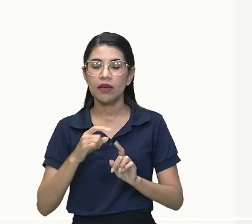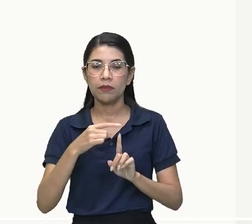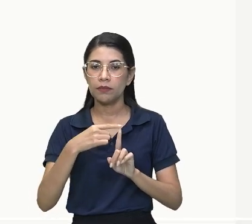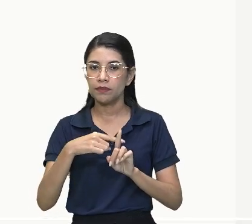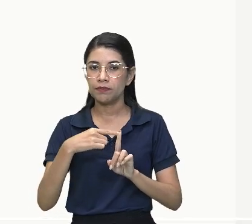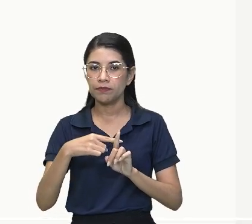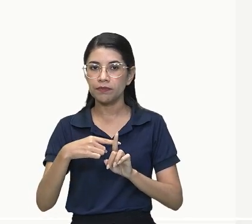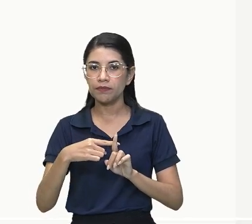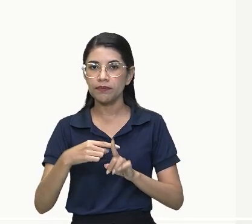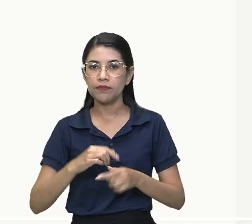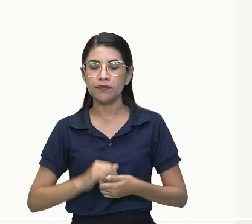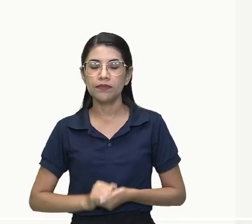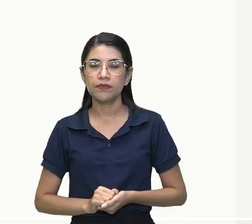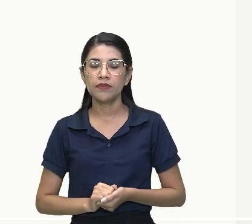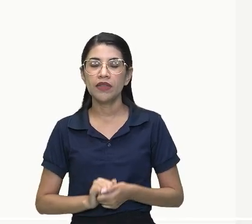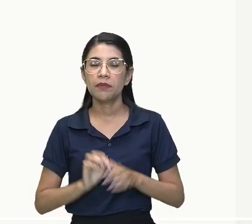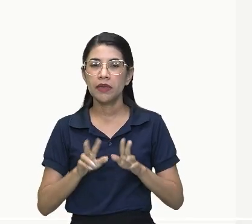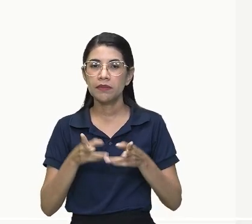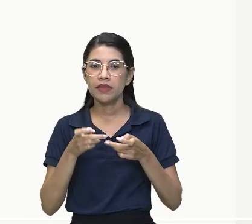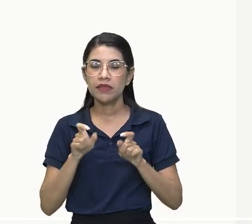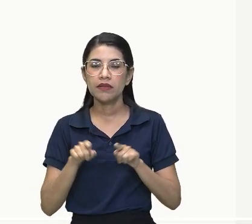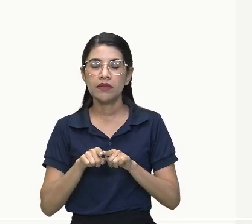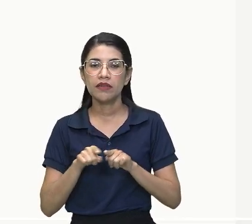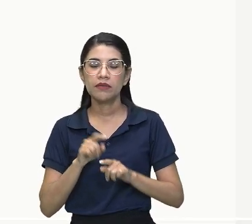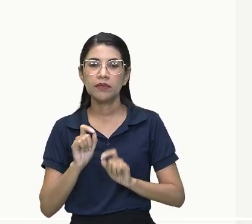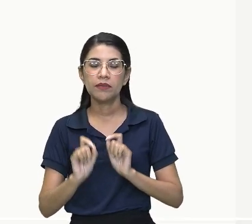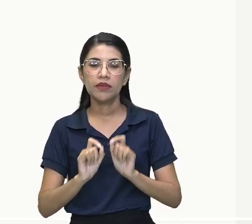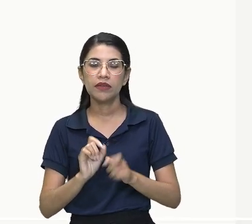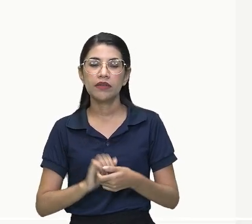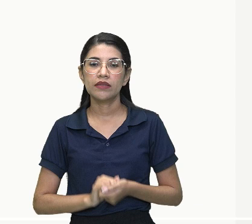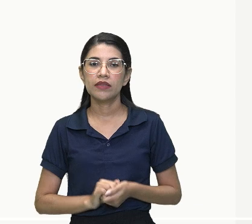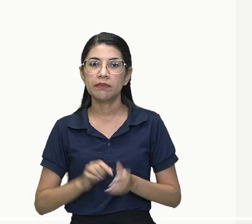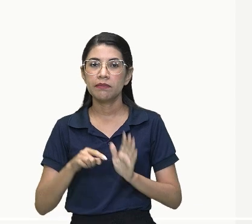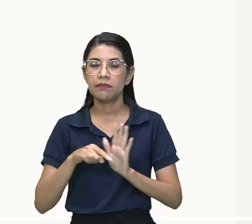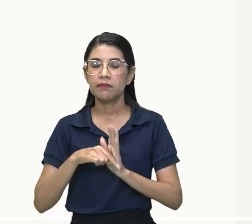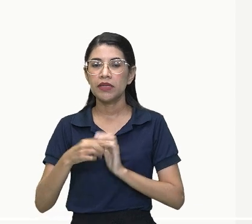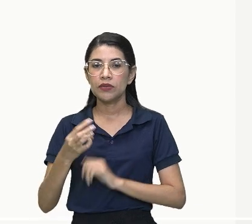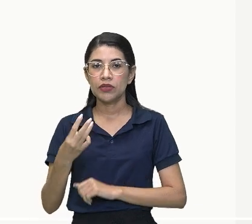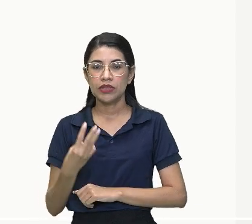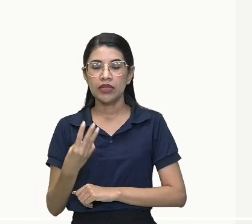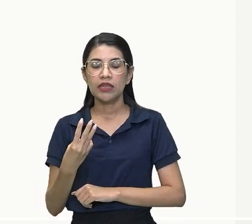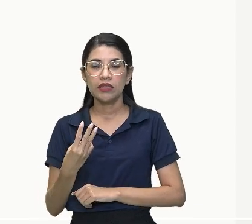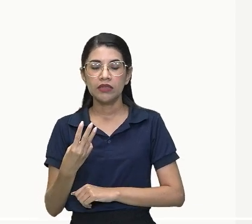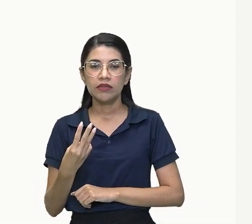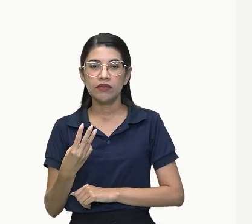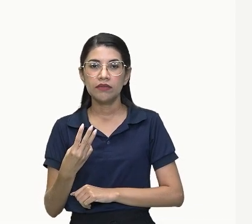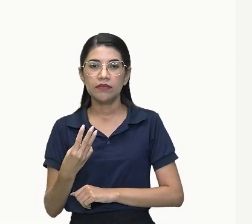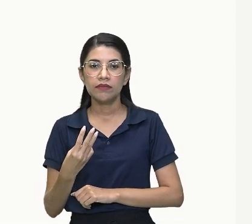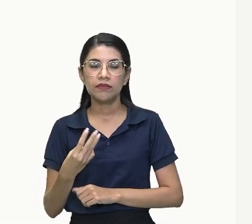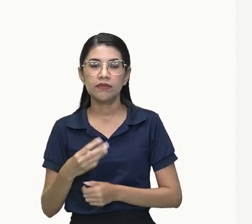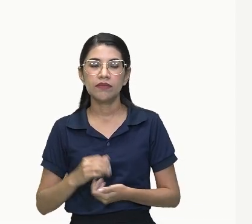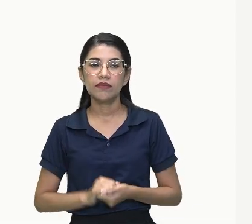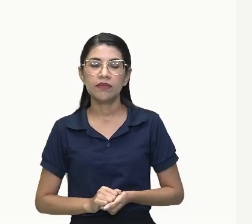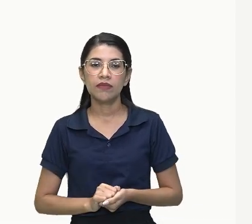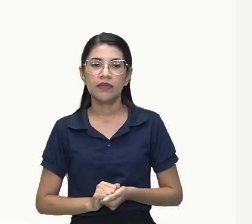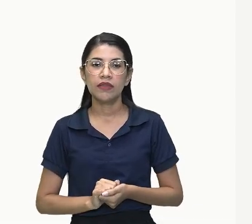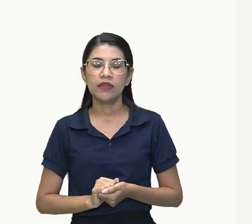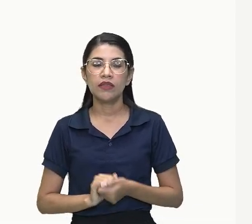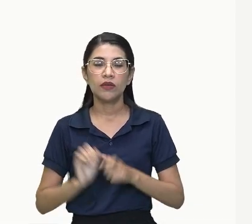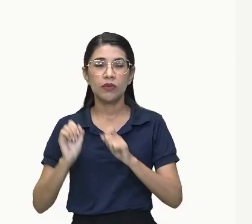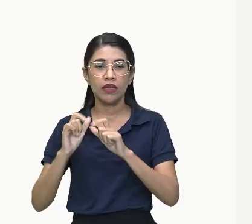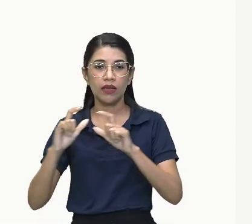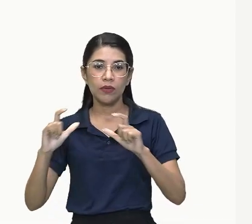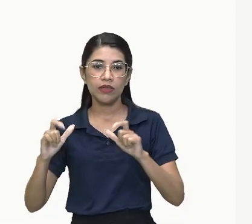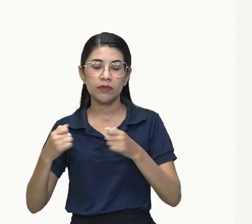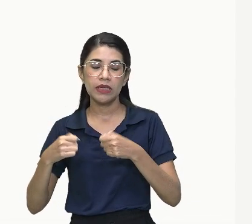né? E reparem aqui, ó, que o menos 3 é negativo na minha coordenada, então lá na minha equação ele tem que